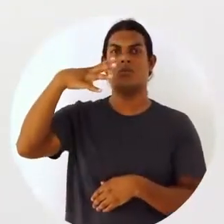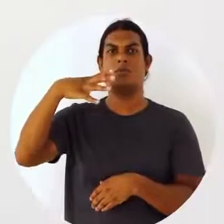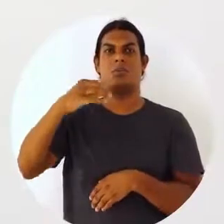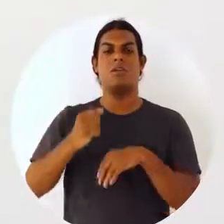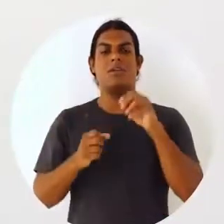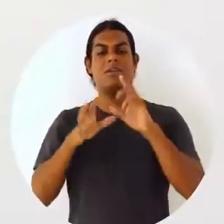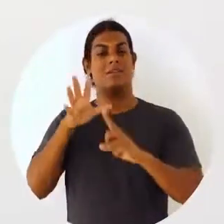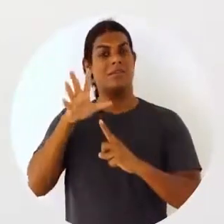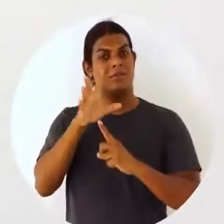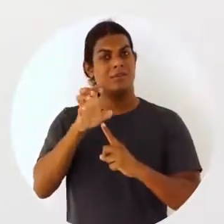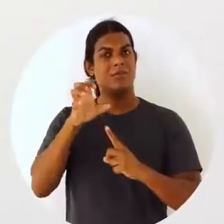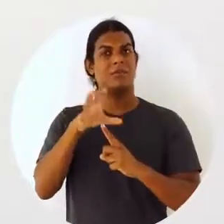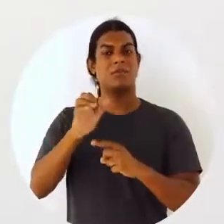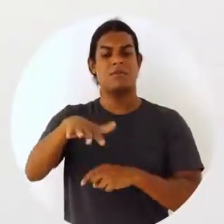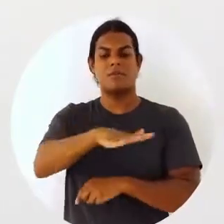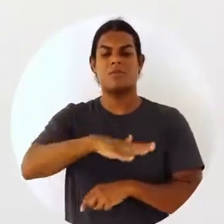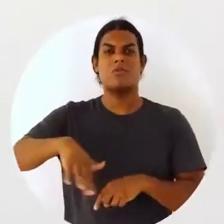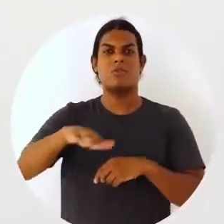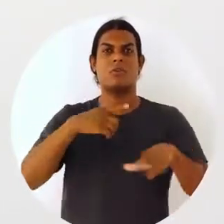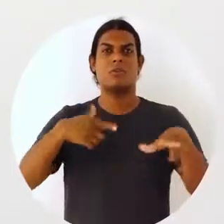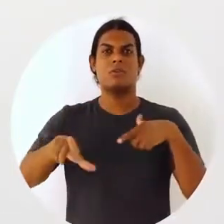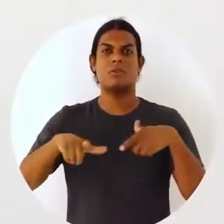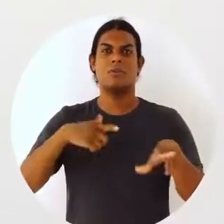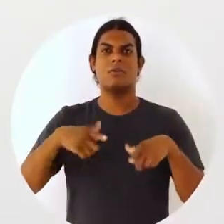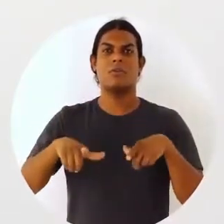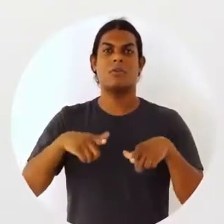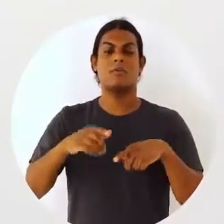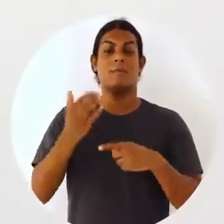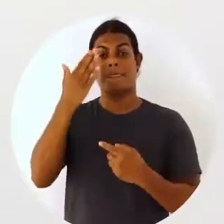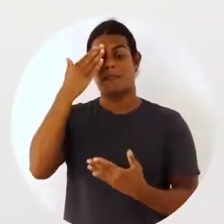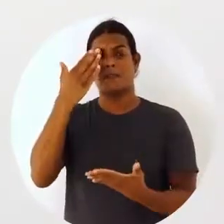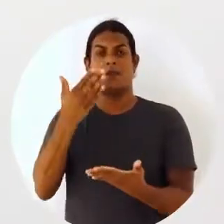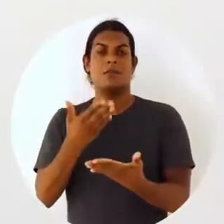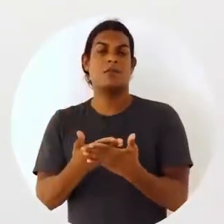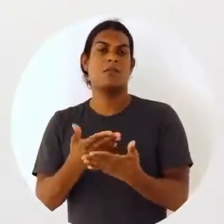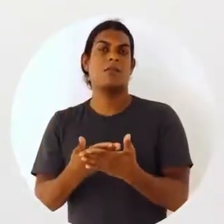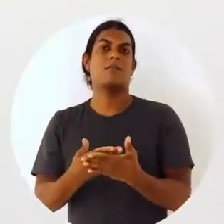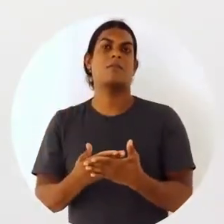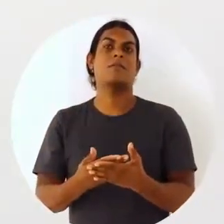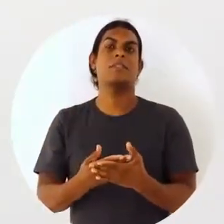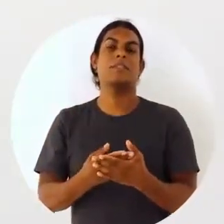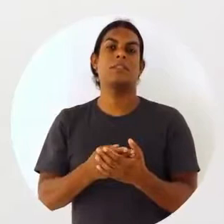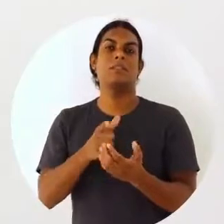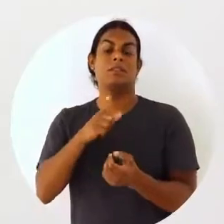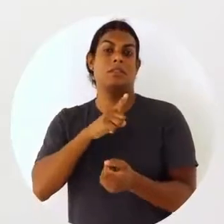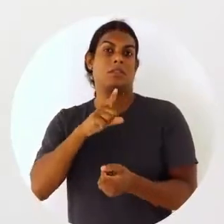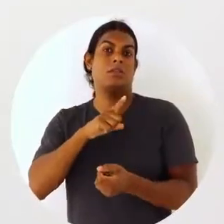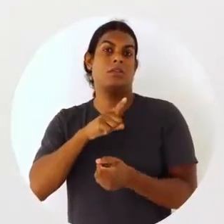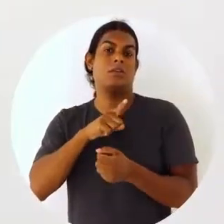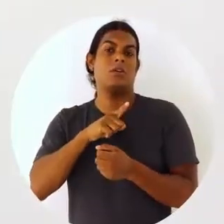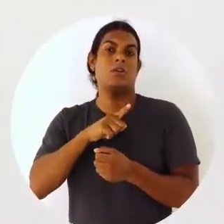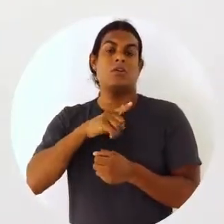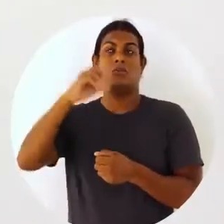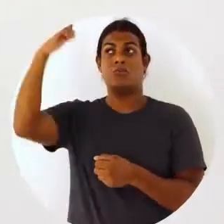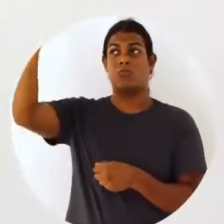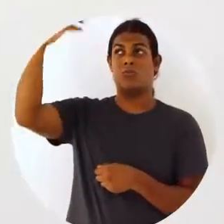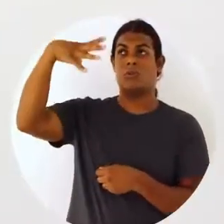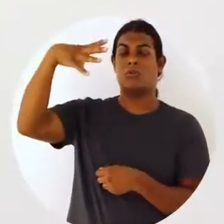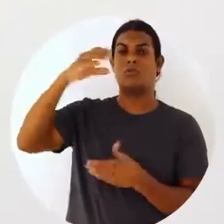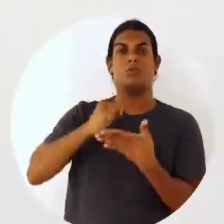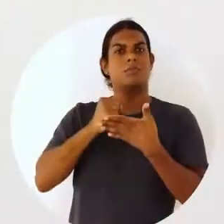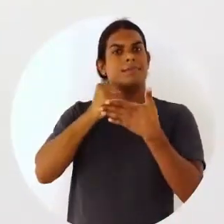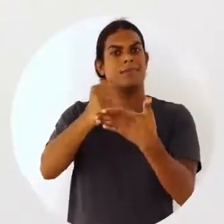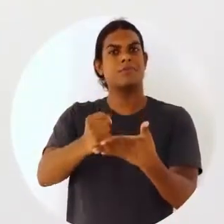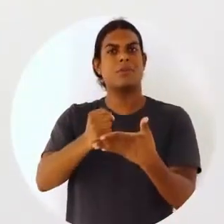funcionário, eles acreditavam que existia uma iluminação que fosse ótima, ou seja, tem um determinado índice de luz que vai fazer com que produza melhor. Mas,